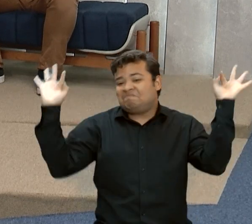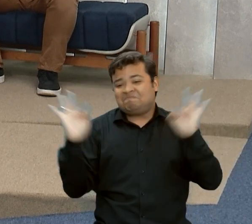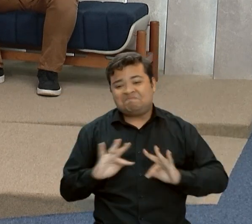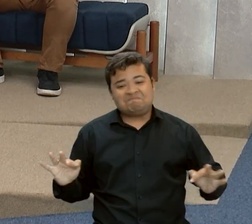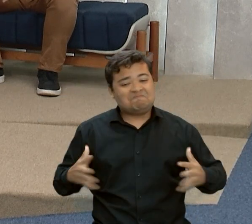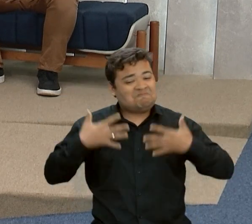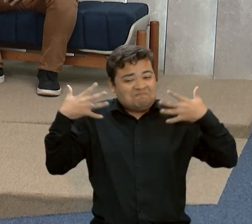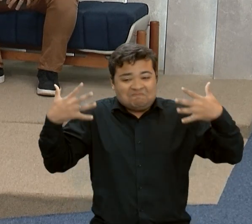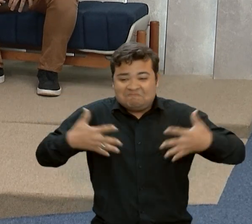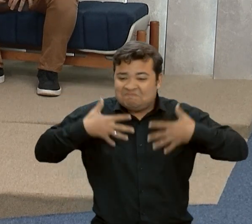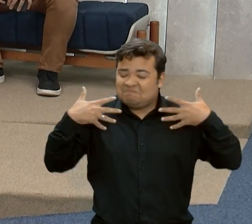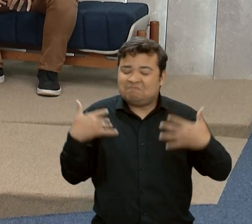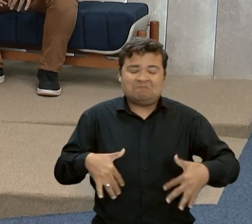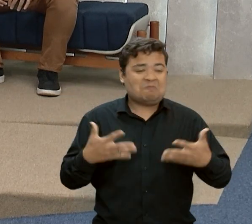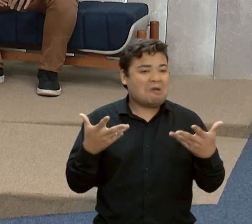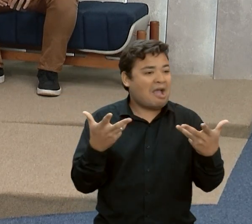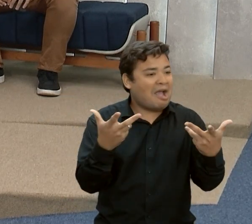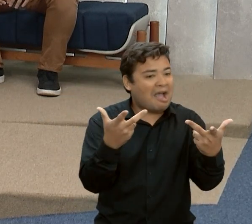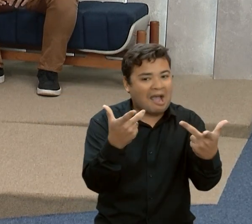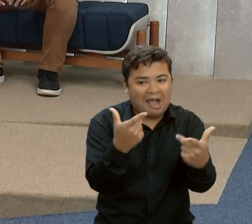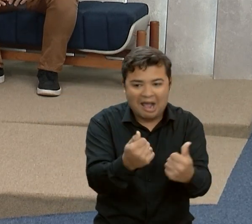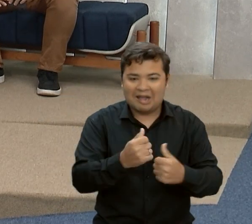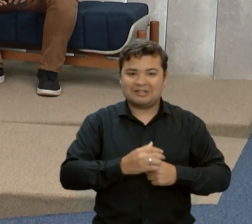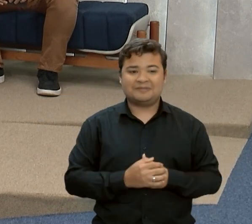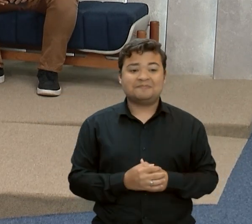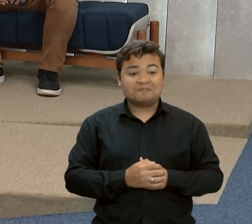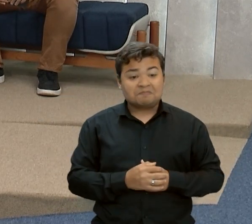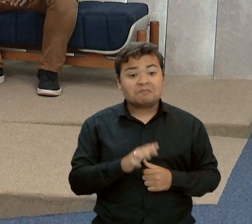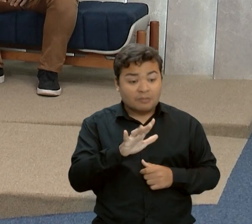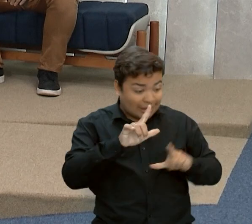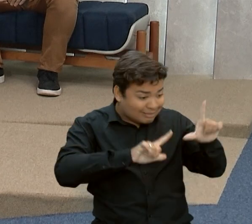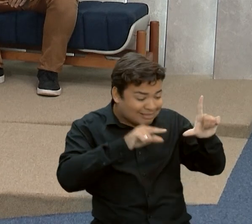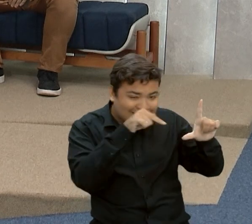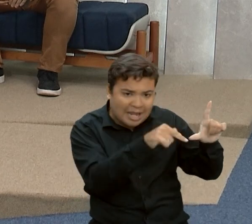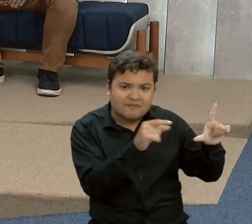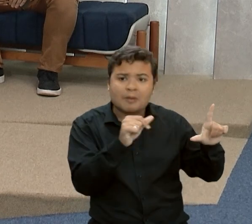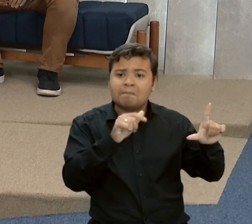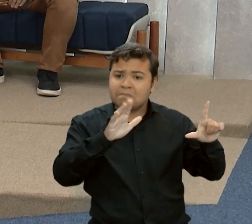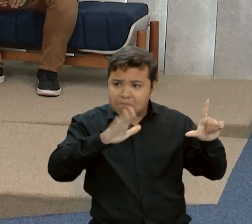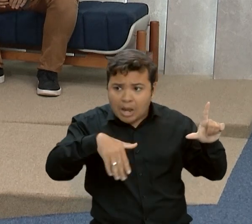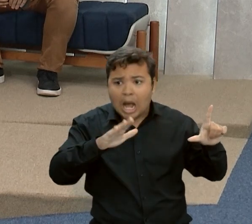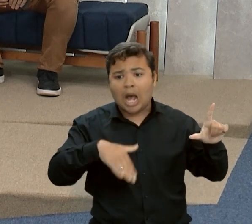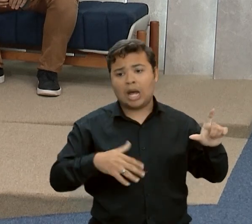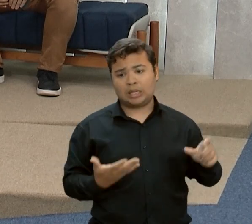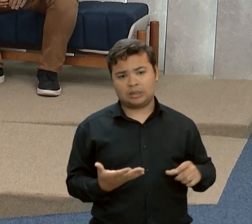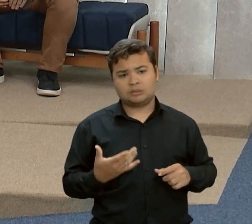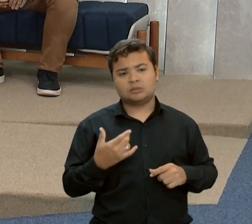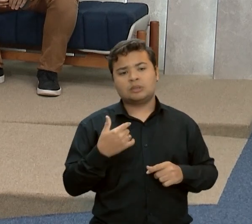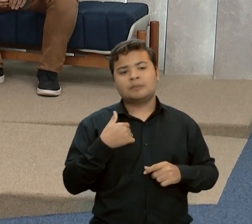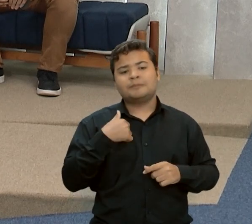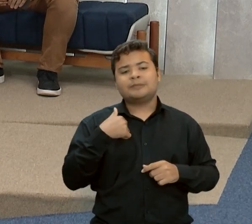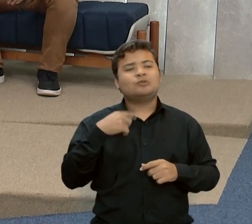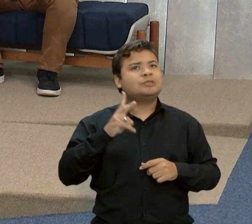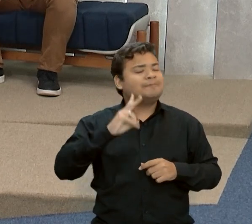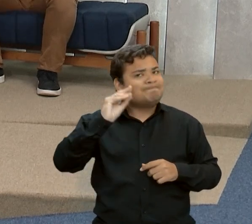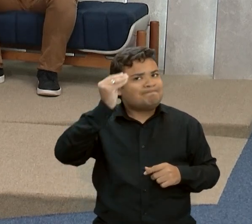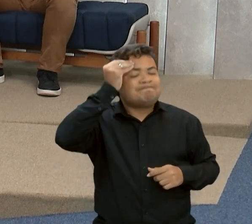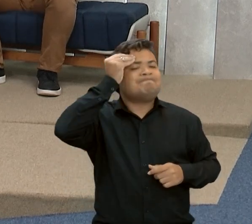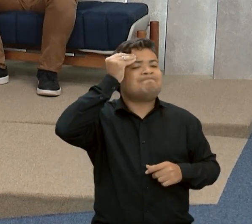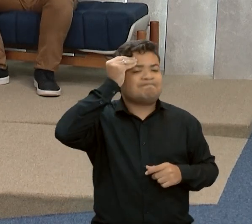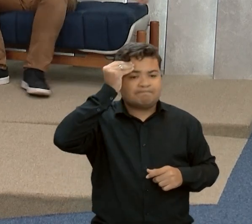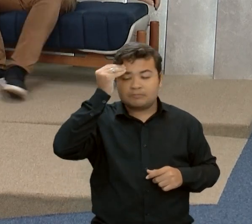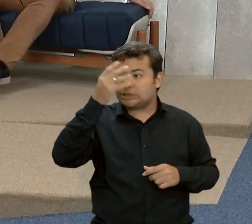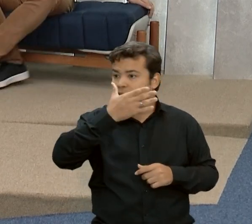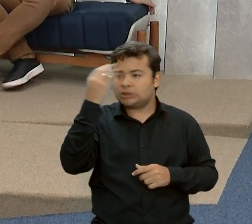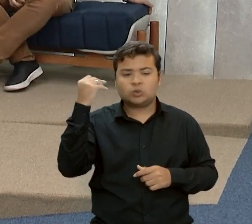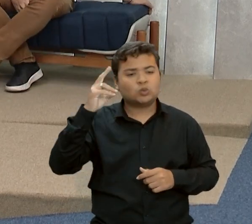que aconteceu? Nós foi uma televisão barata, toda a história dela, eu fiquei com esse número na cabeça quando nós